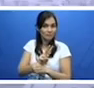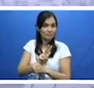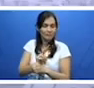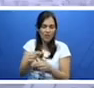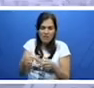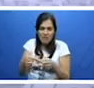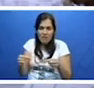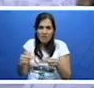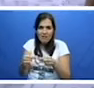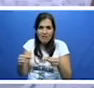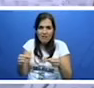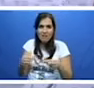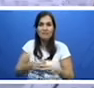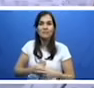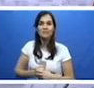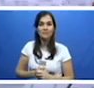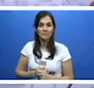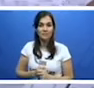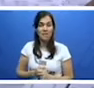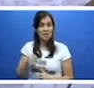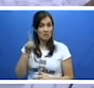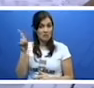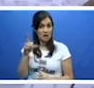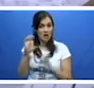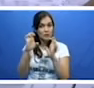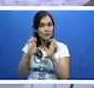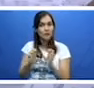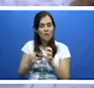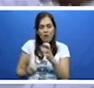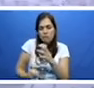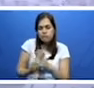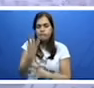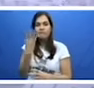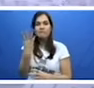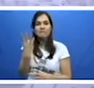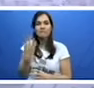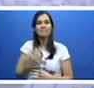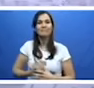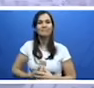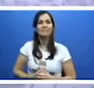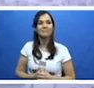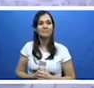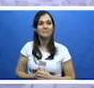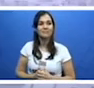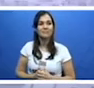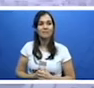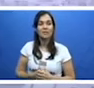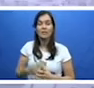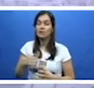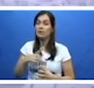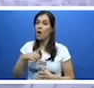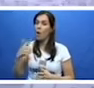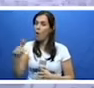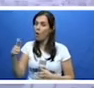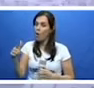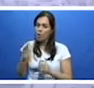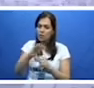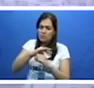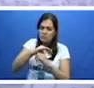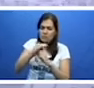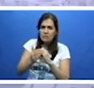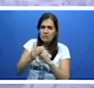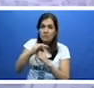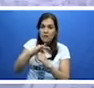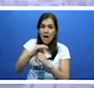o embrião é a estrutura que vai dar origem a planta e nós temos também um tecido de reserva que é um